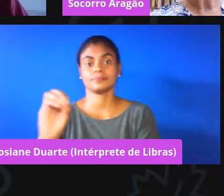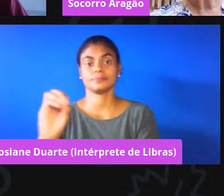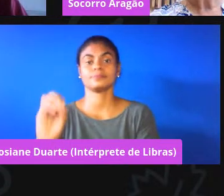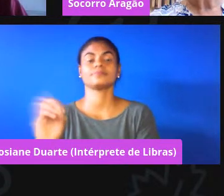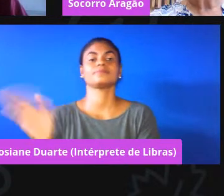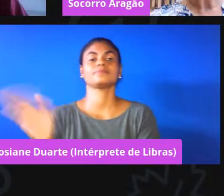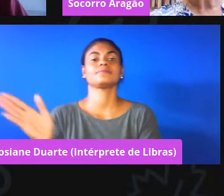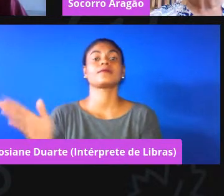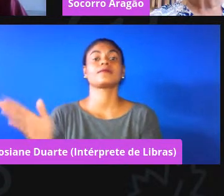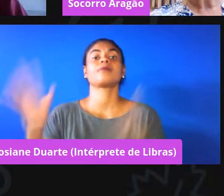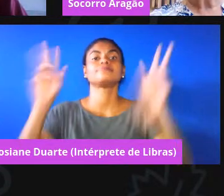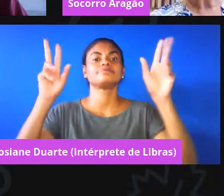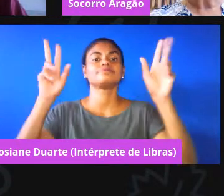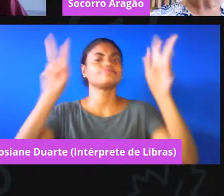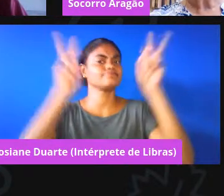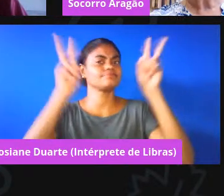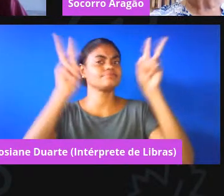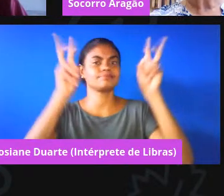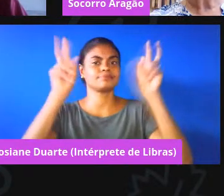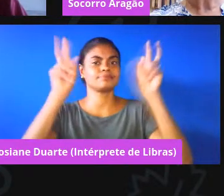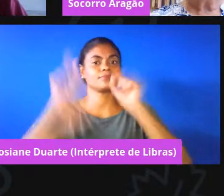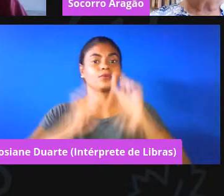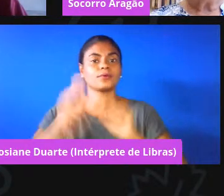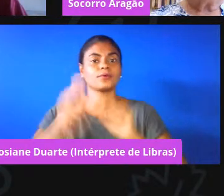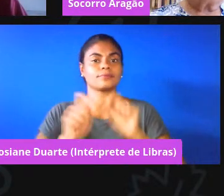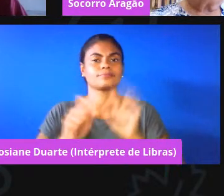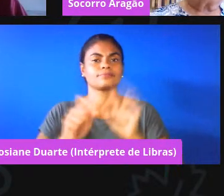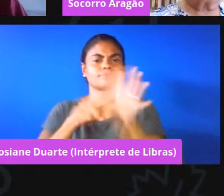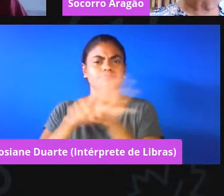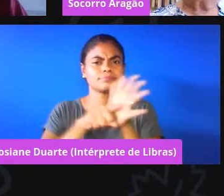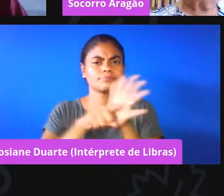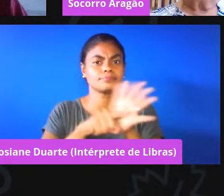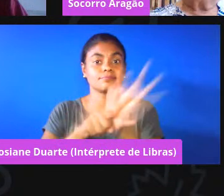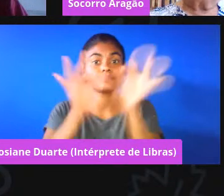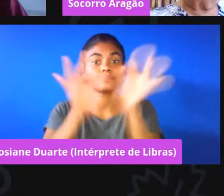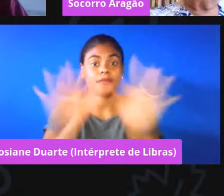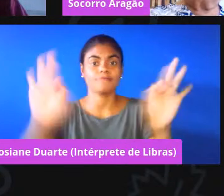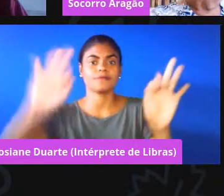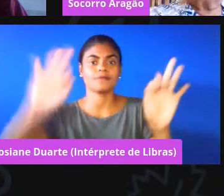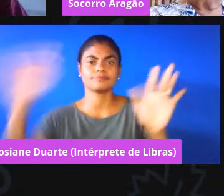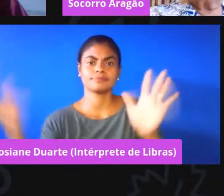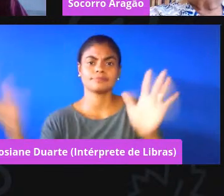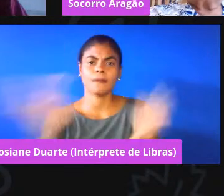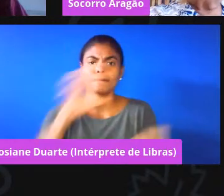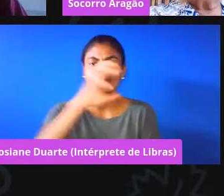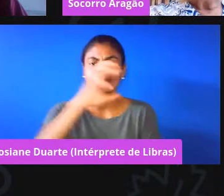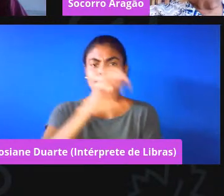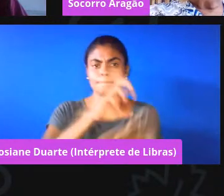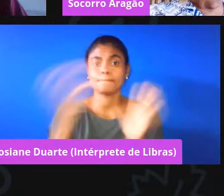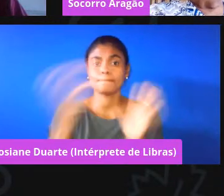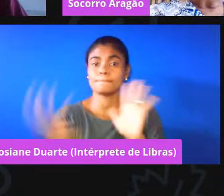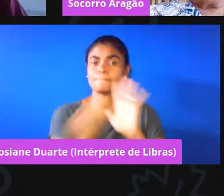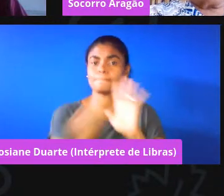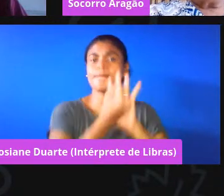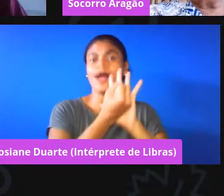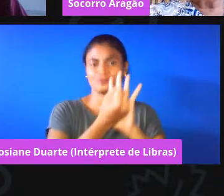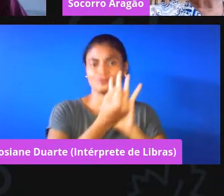ministrará a palestra intitulada Fraseologia como Marca do Léxico Regional Popular. Professora,